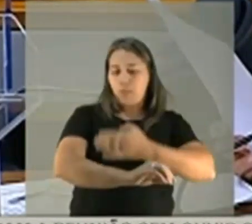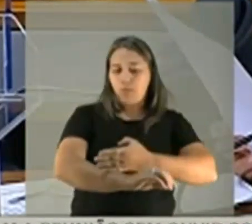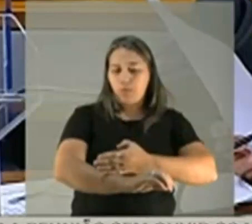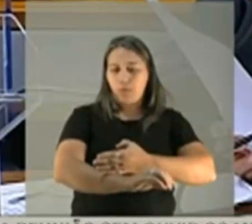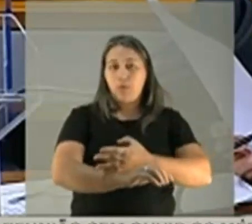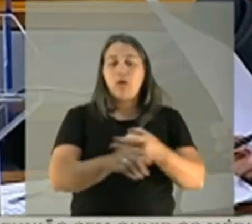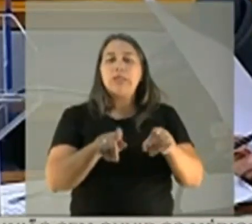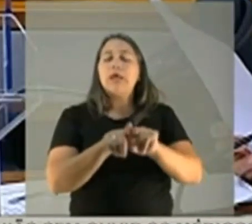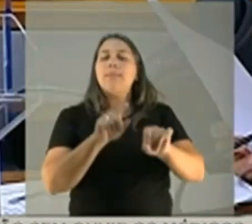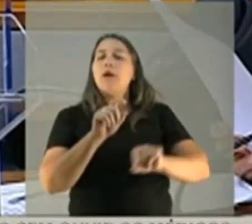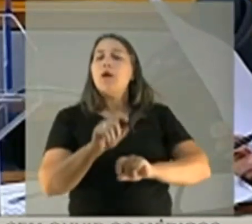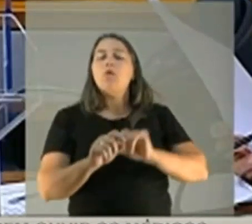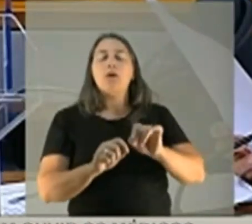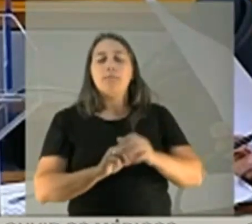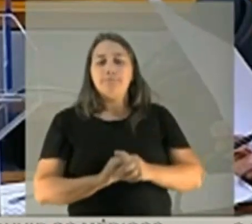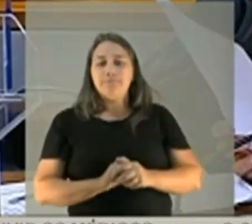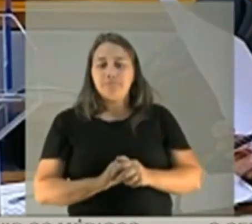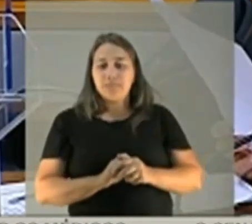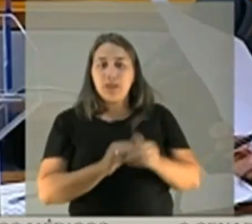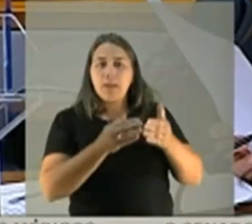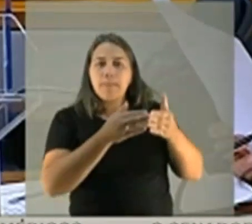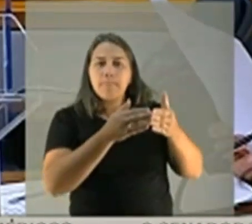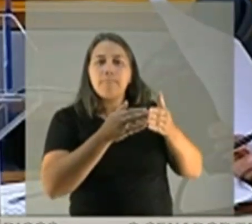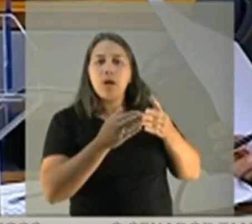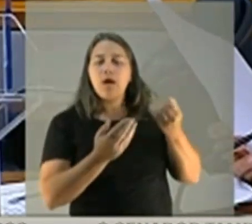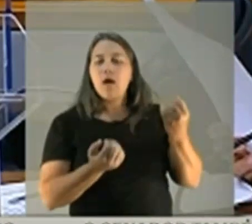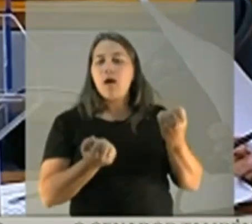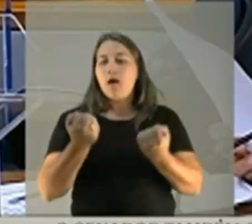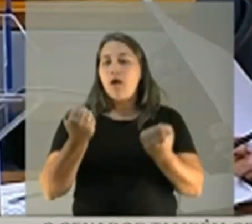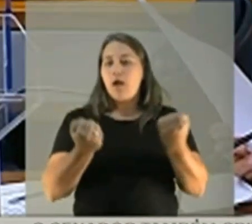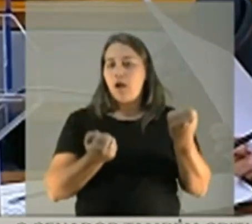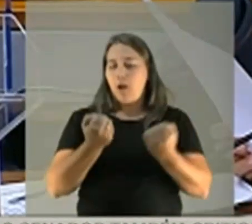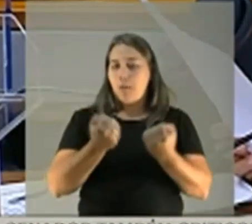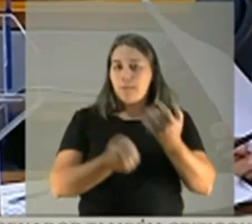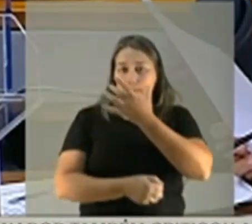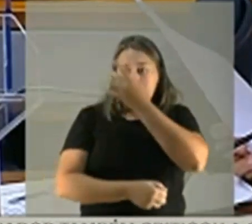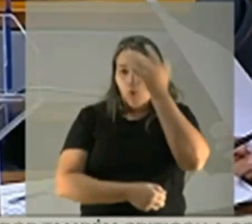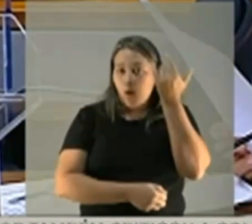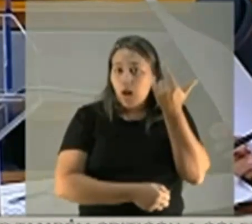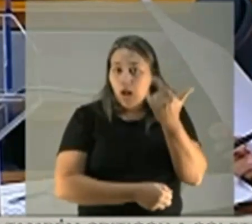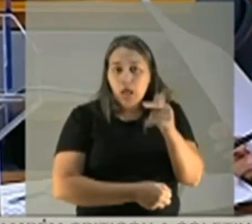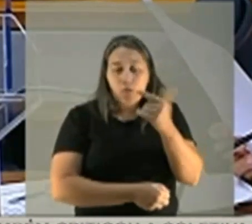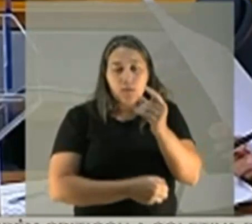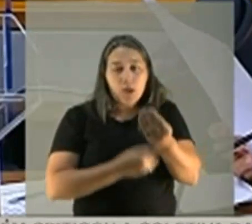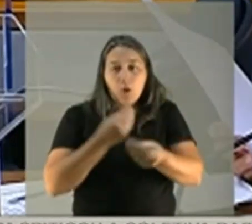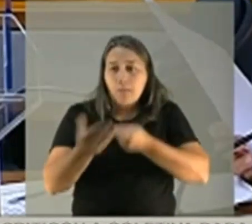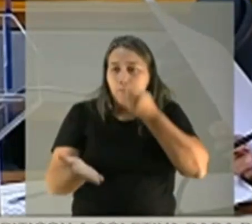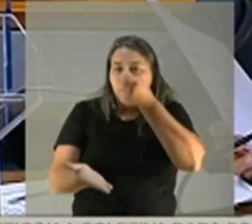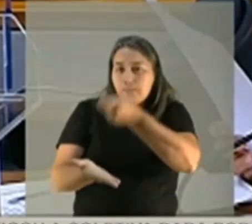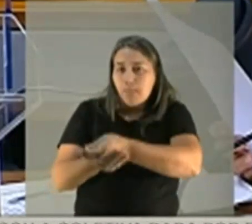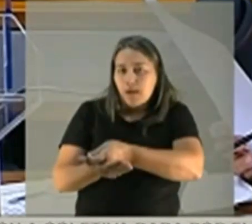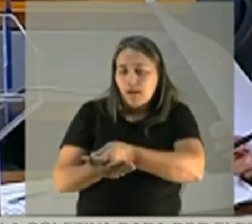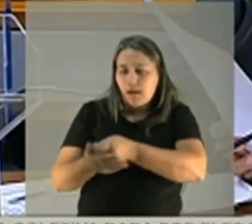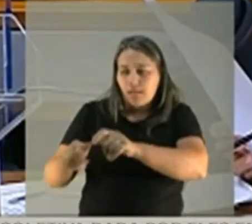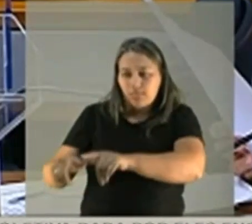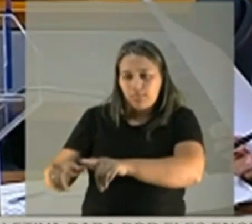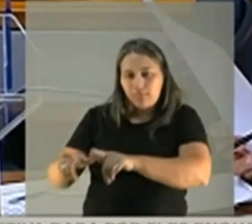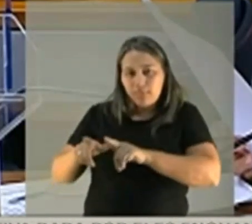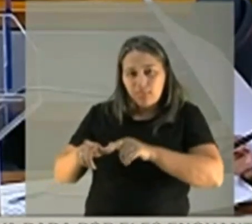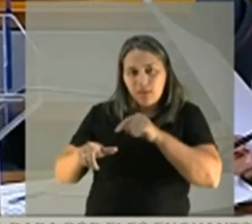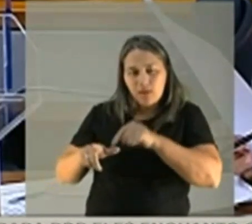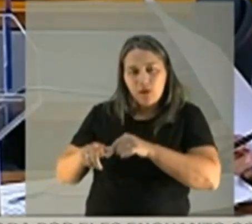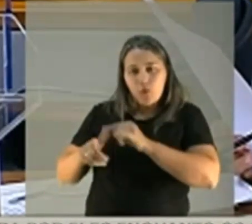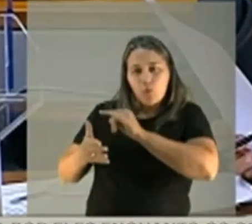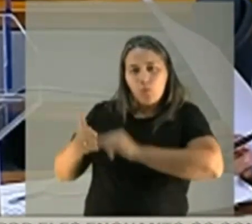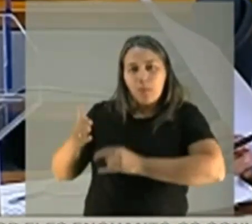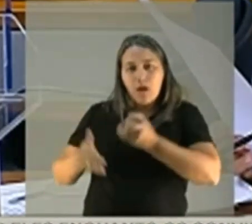que, sobretudo, pede um carro para quem não tem como pagar a receita, ou quem diz